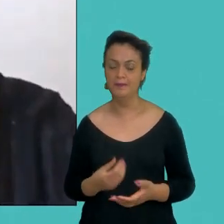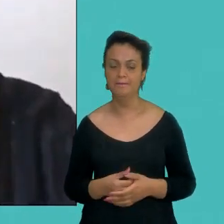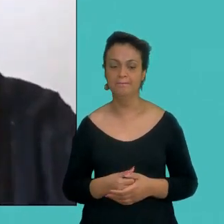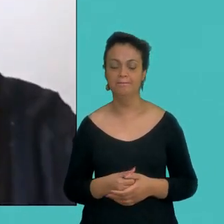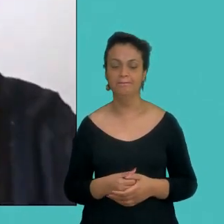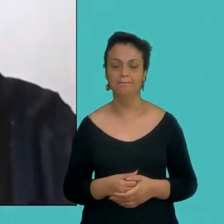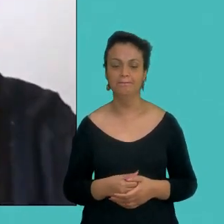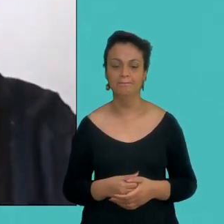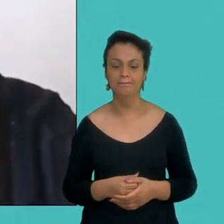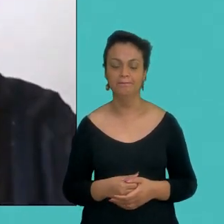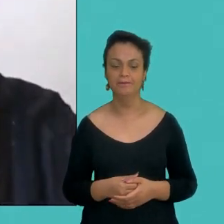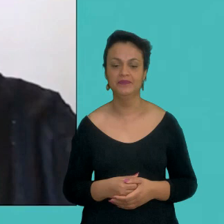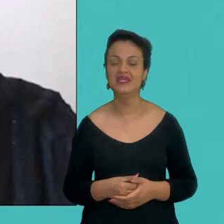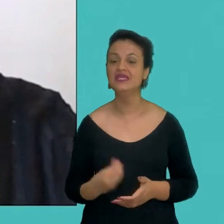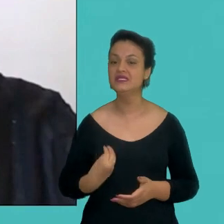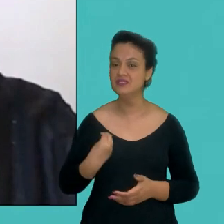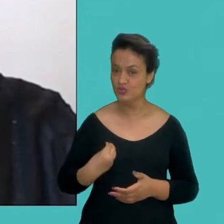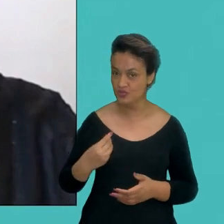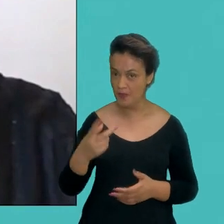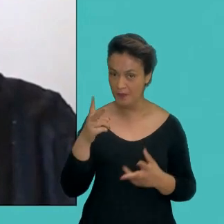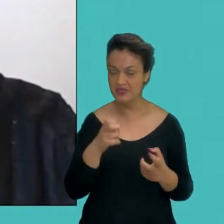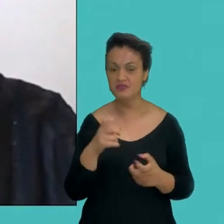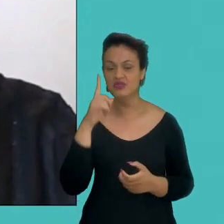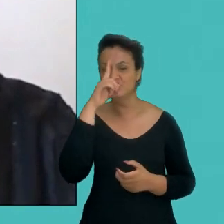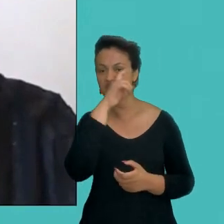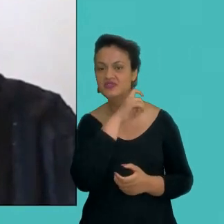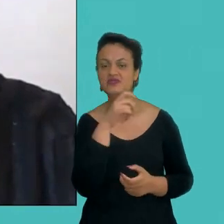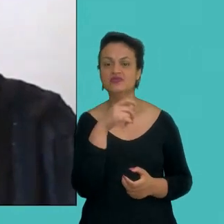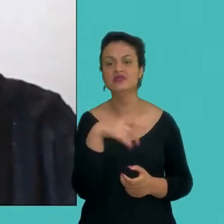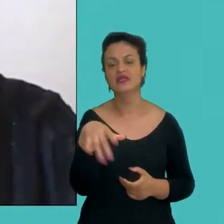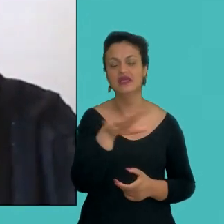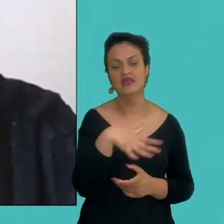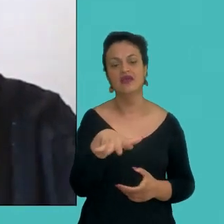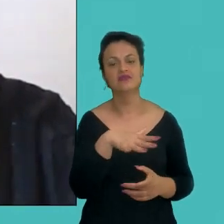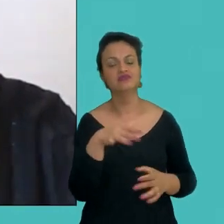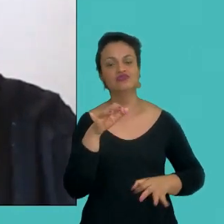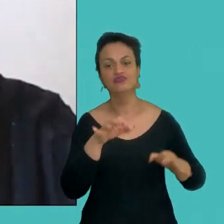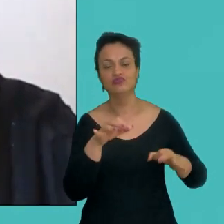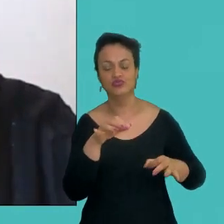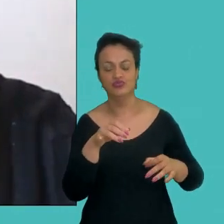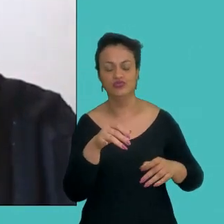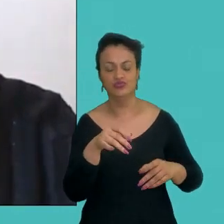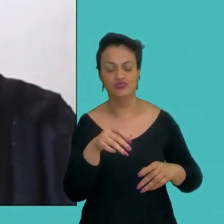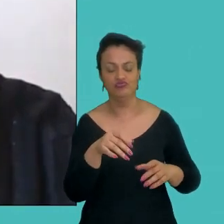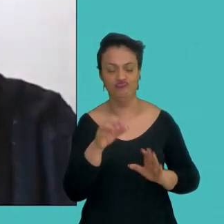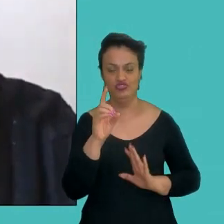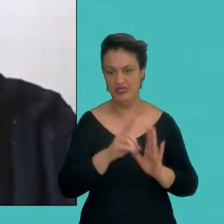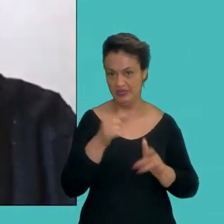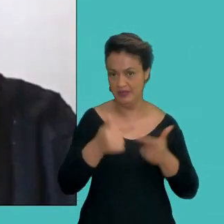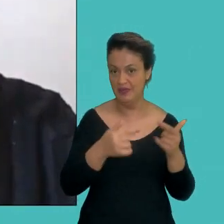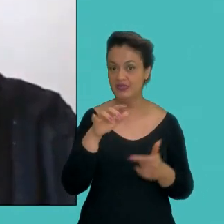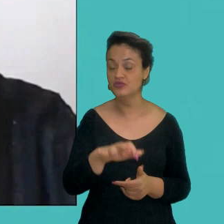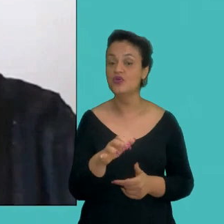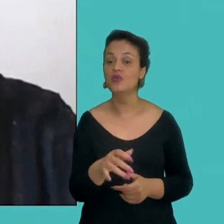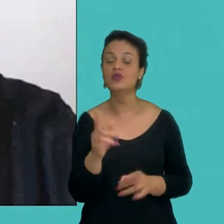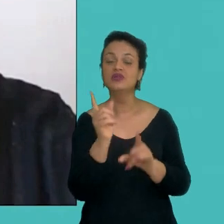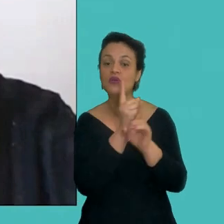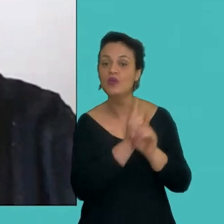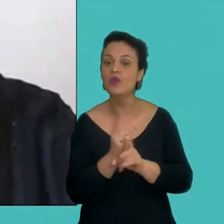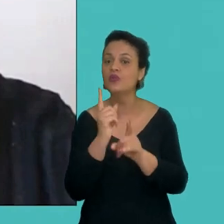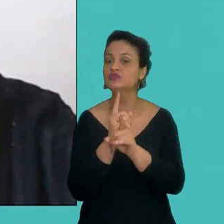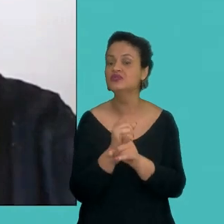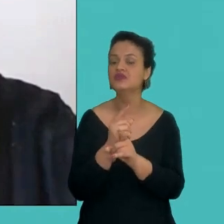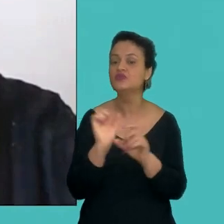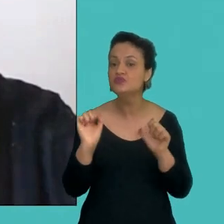existe. E aí eu vejo a dificuldade dos operadores do campo de direito com essa questão, quando